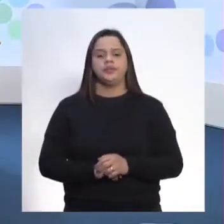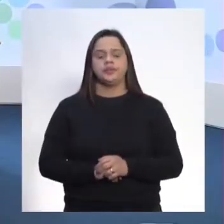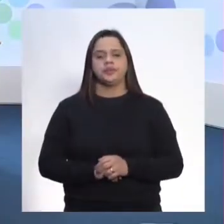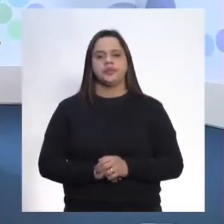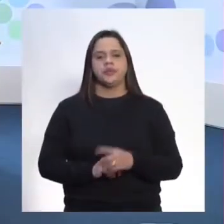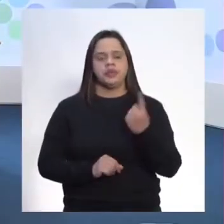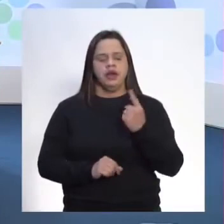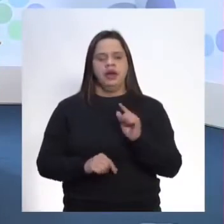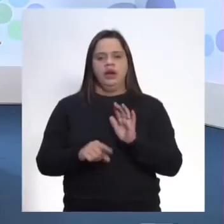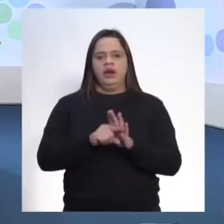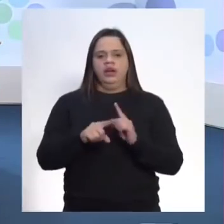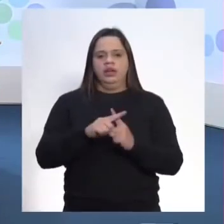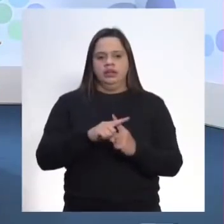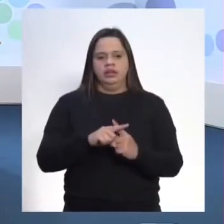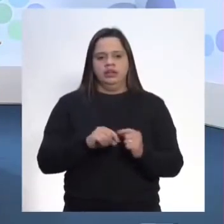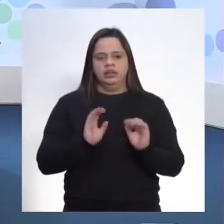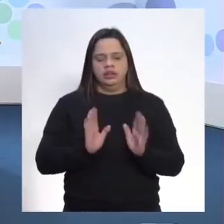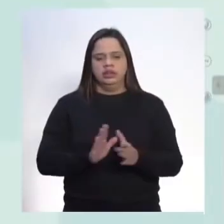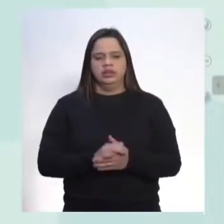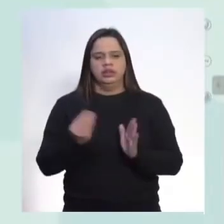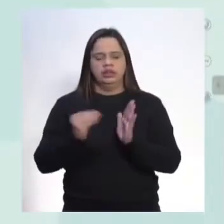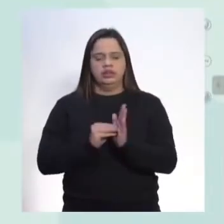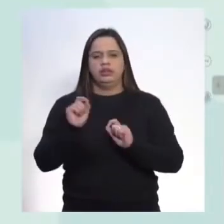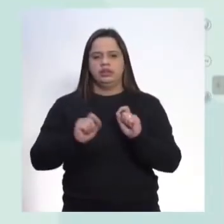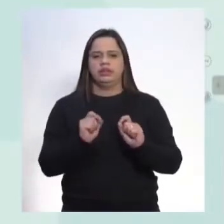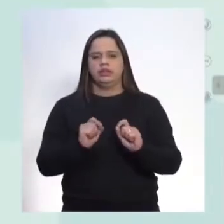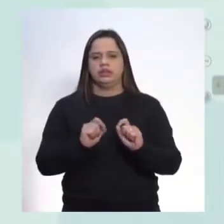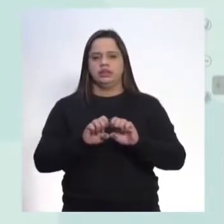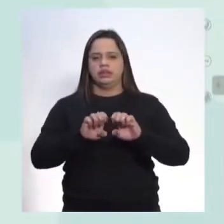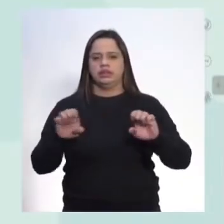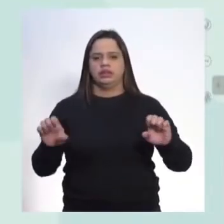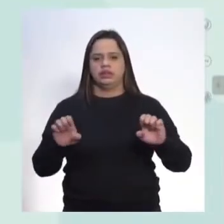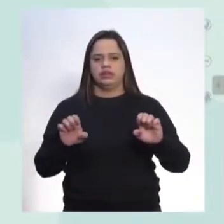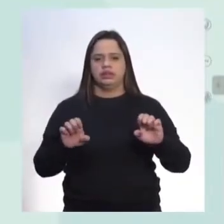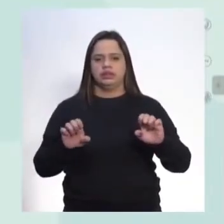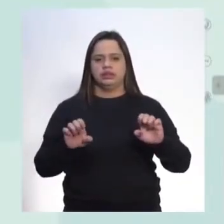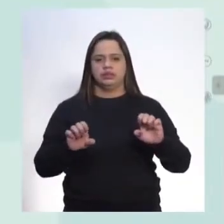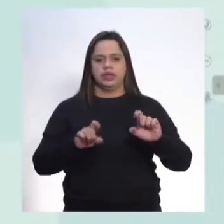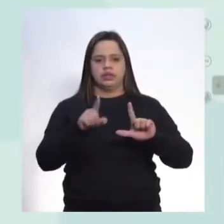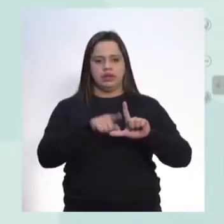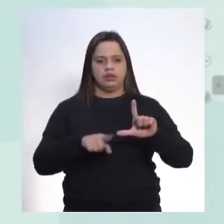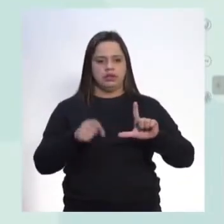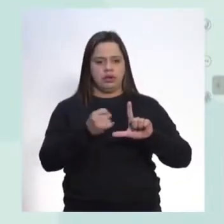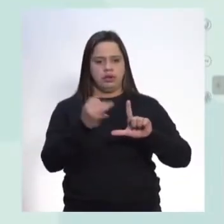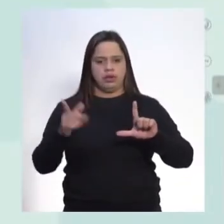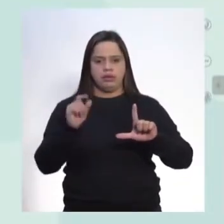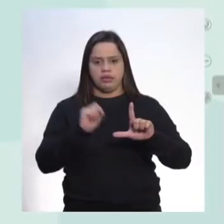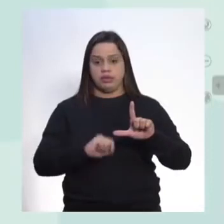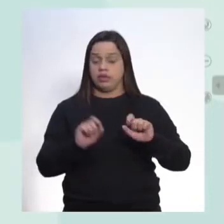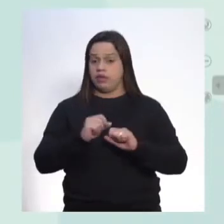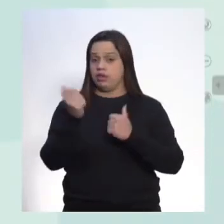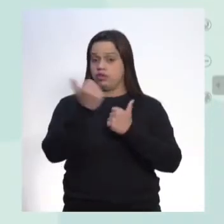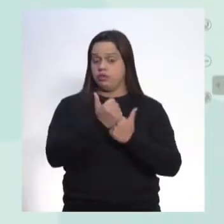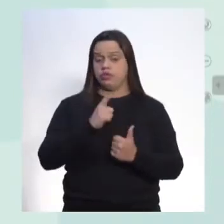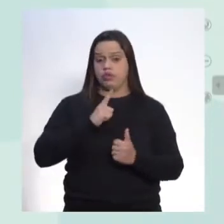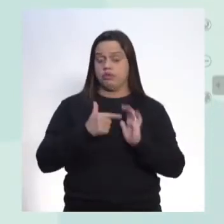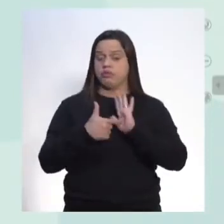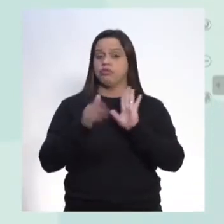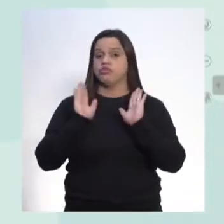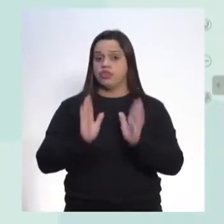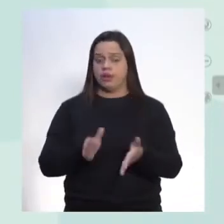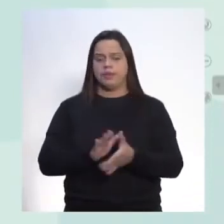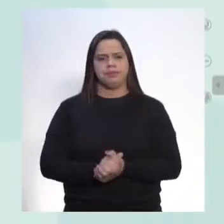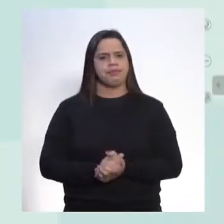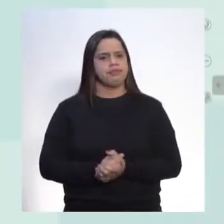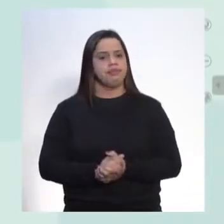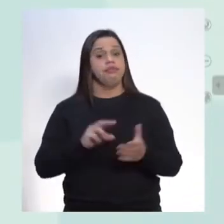1 positivo. Aí eu vou lá na expressão algébrica, y igual a 3 vezes x, e substituo o valor que a gente encontrou. Ou